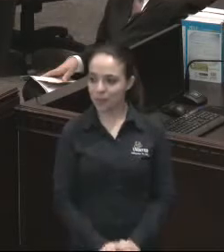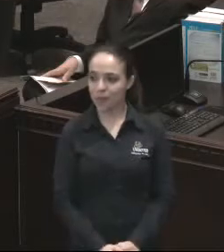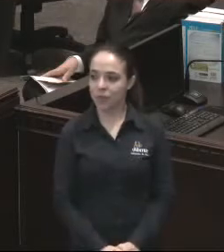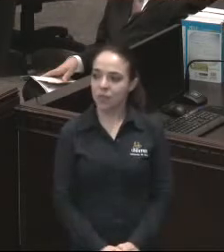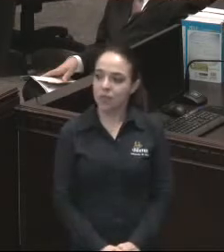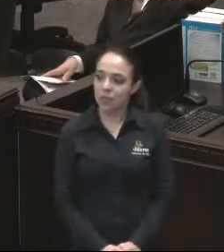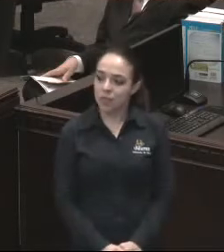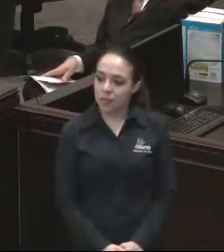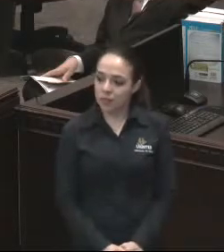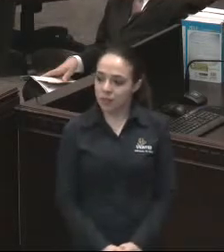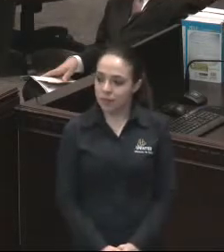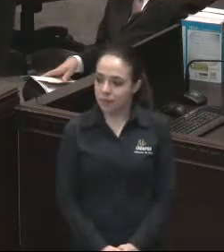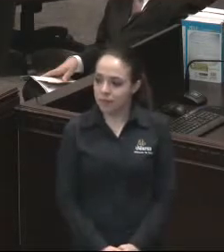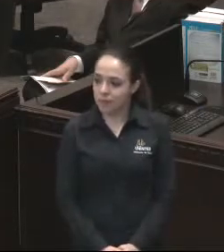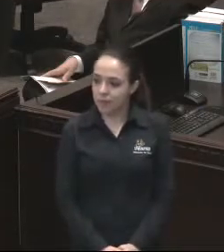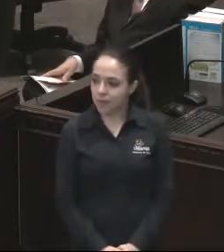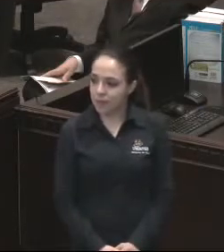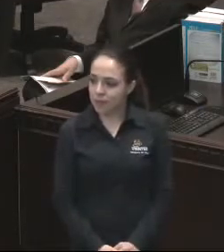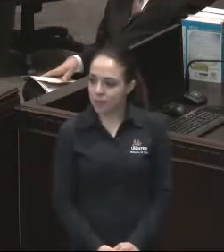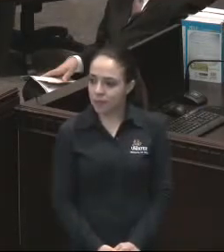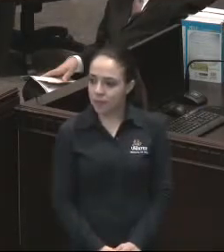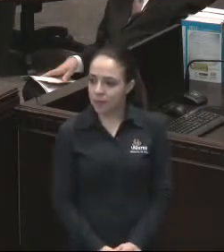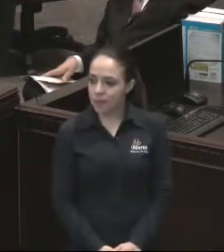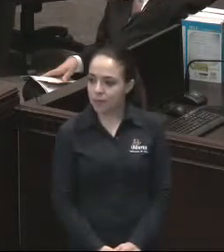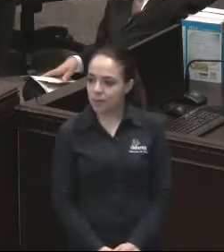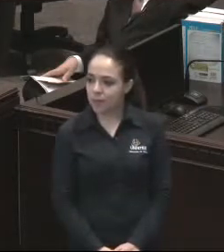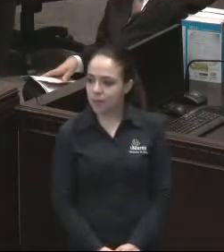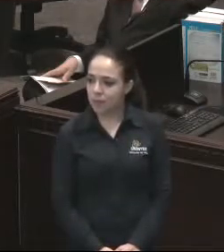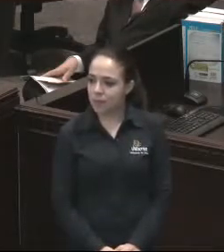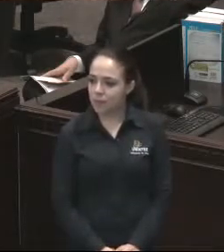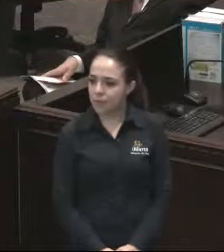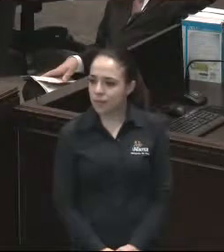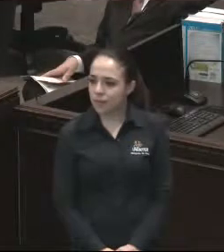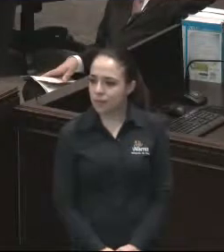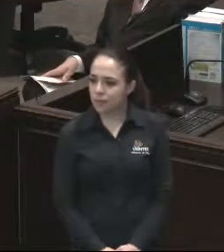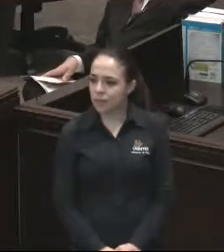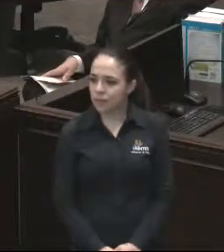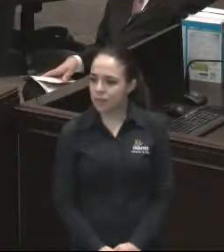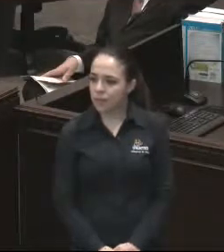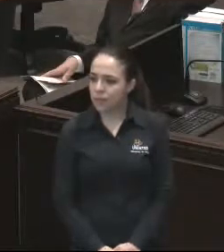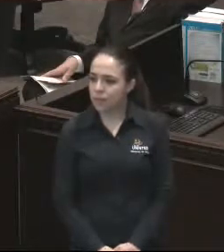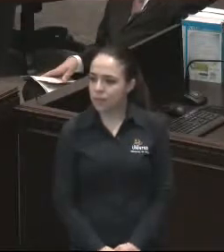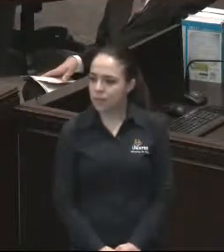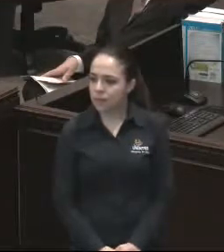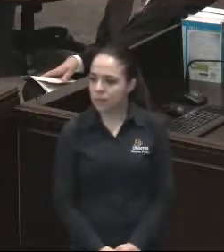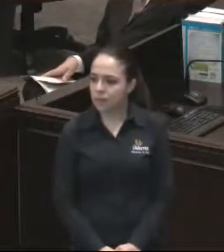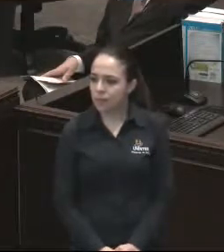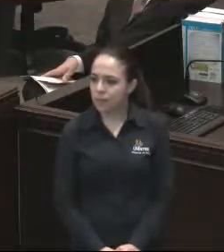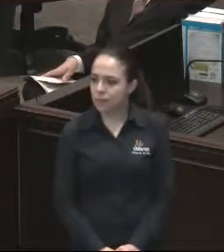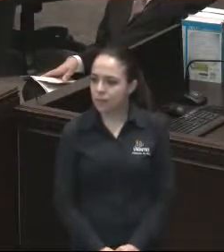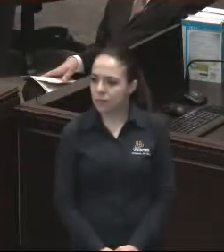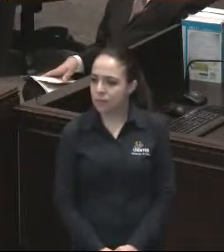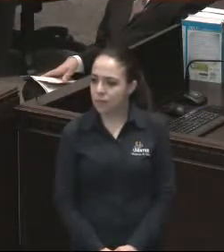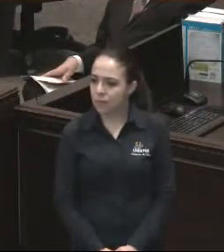Eu peço também para identificar qual dos palestrantes. Lá na ponta. Lá no final, último